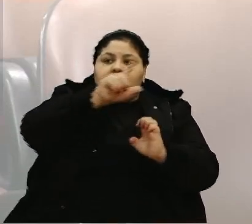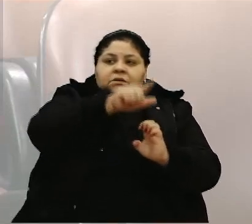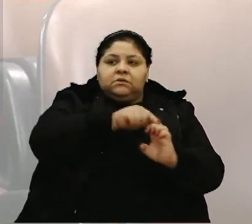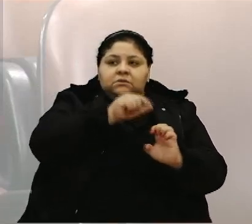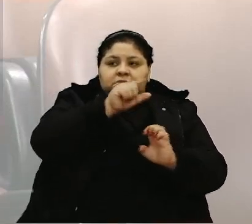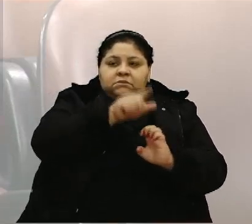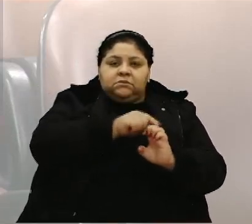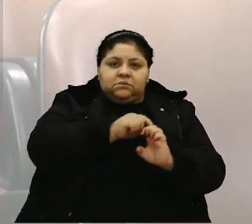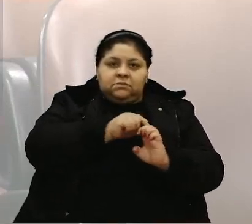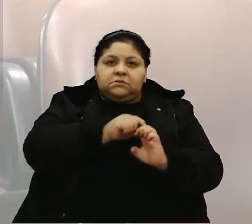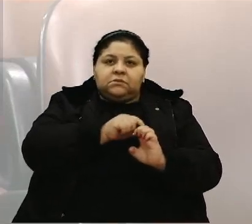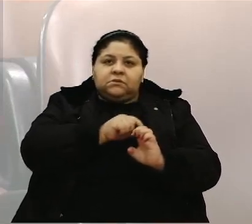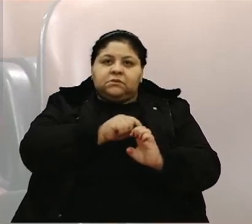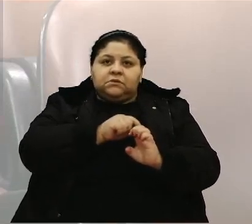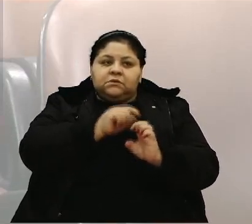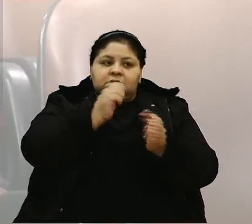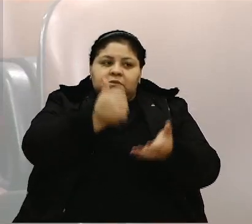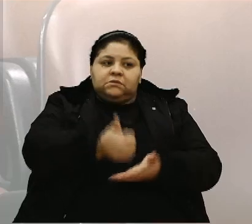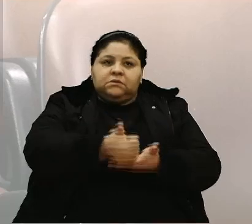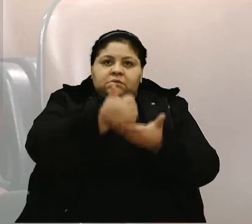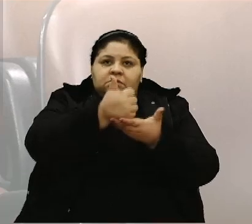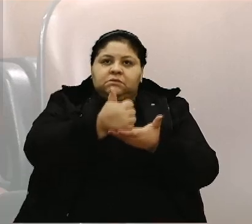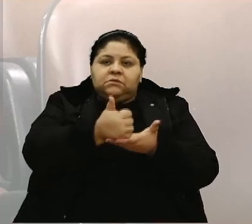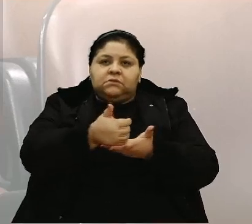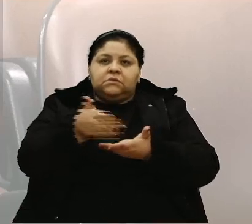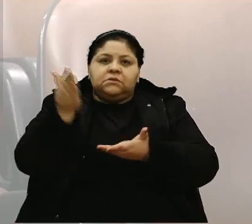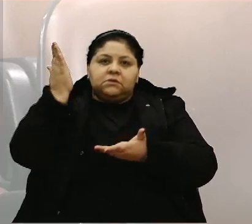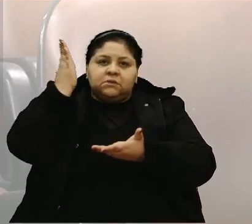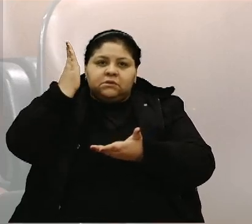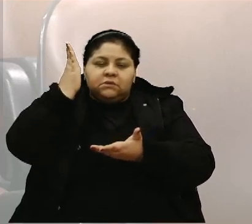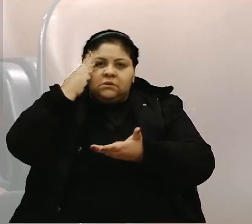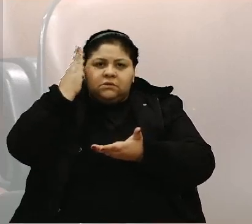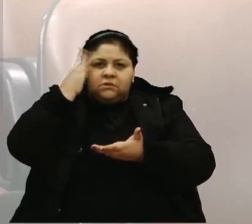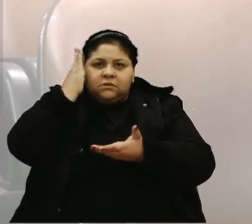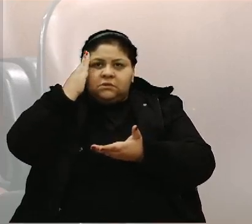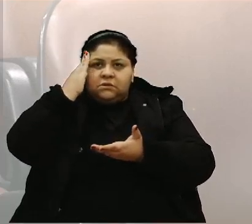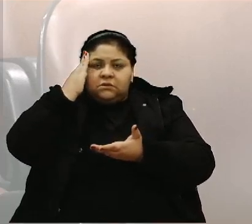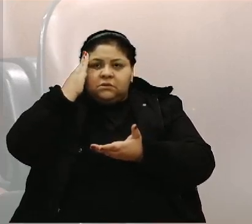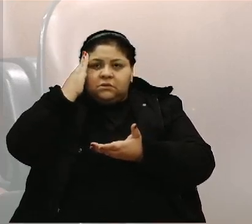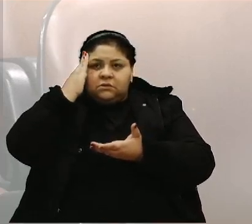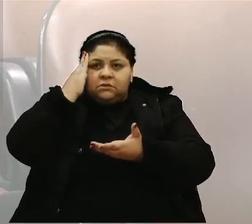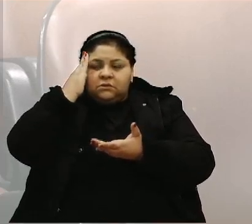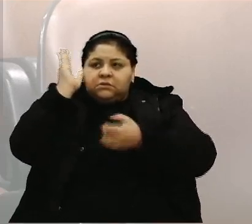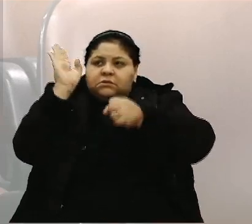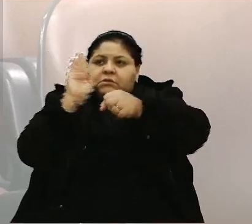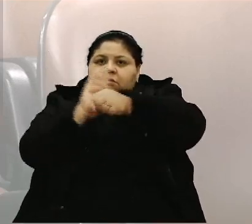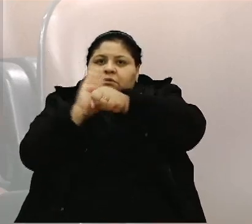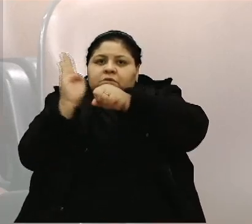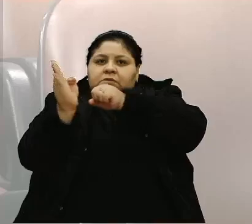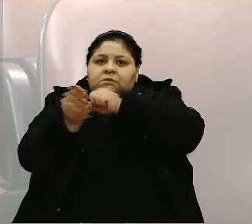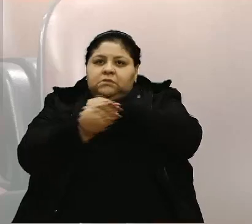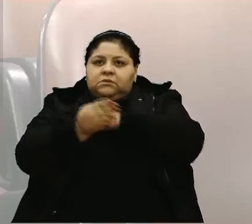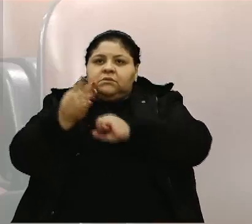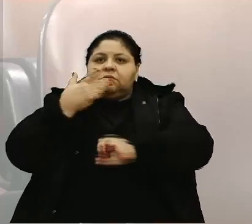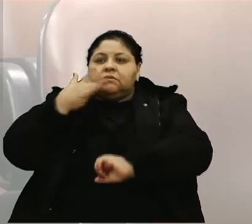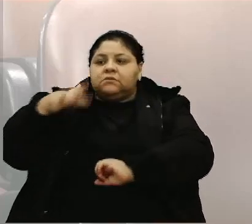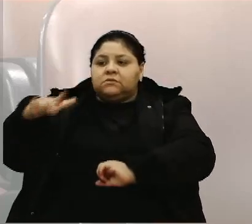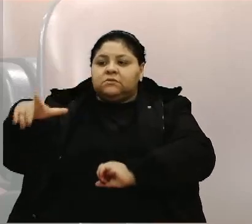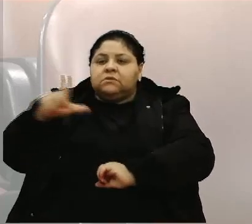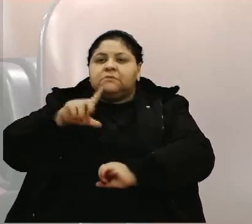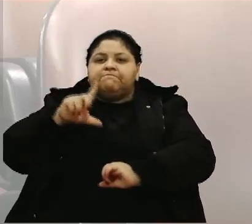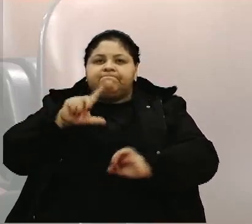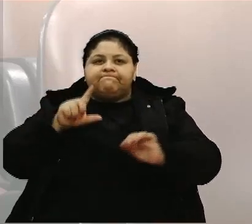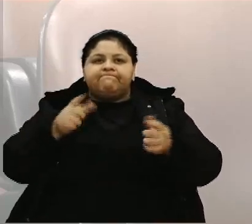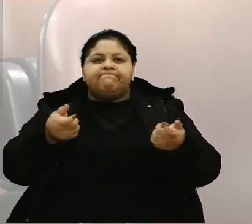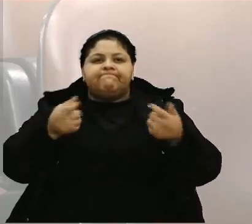Zé D'Ambrosio, elas apoiam porque elas sabem que ali se trata de um bairro de crianças que têm necessidade de ter